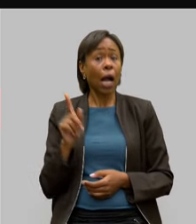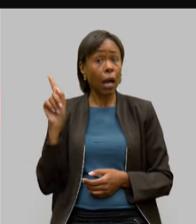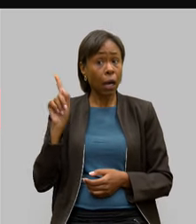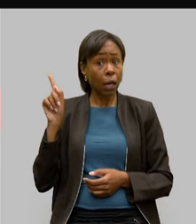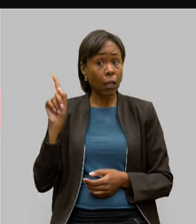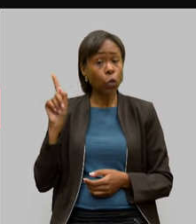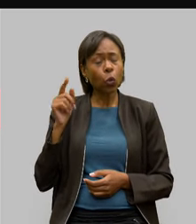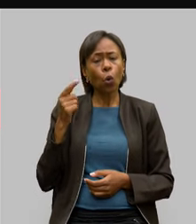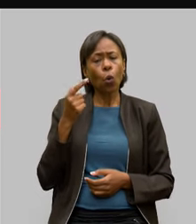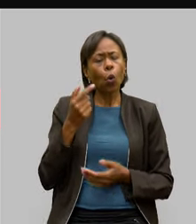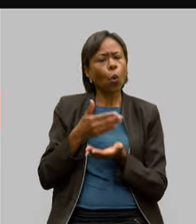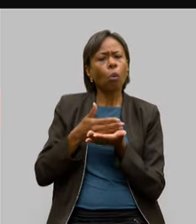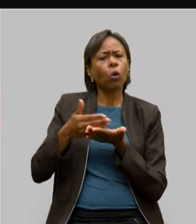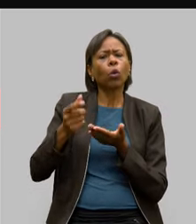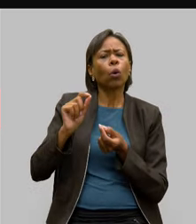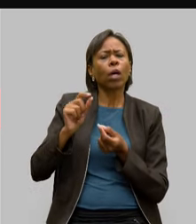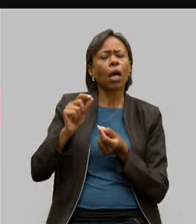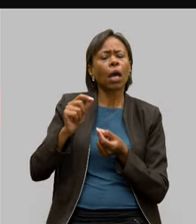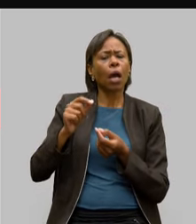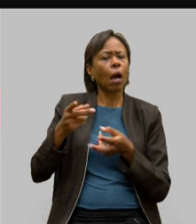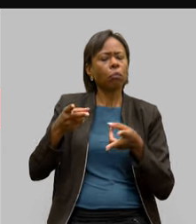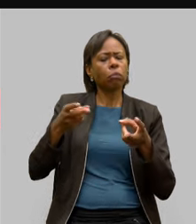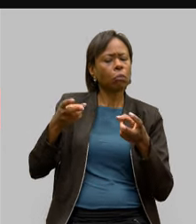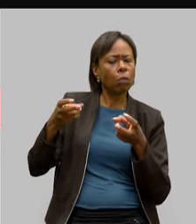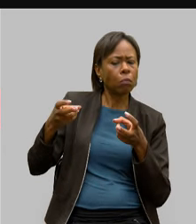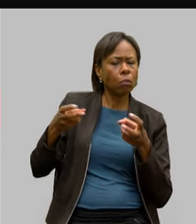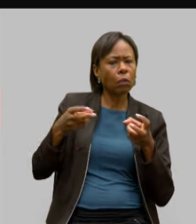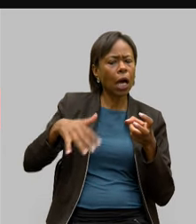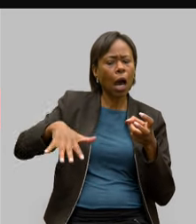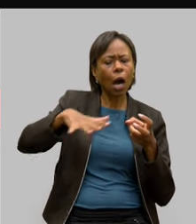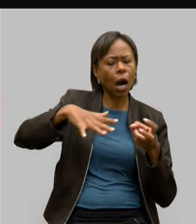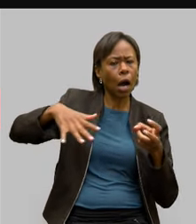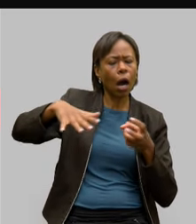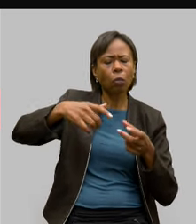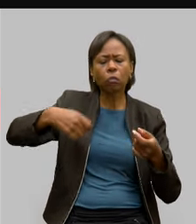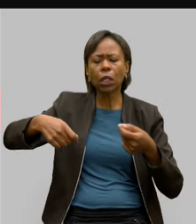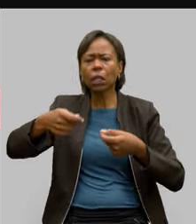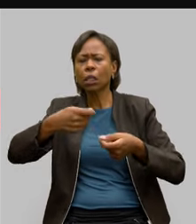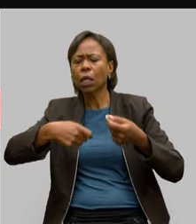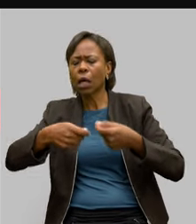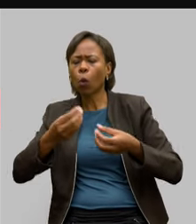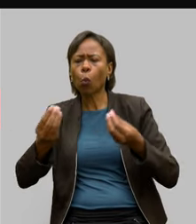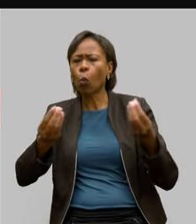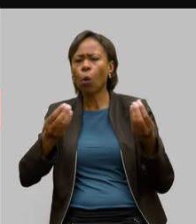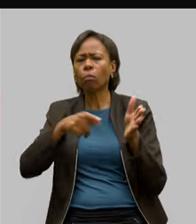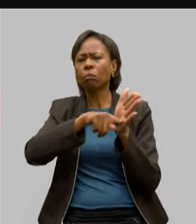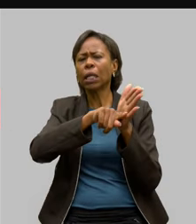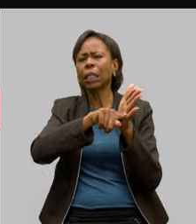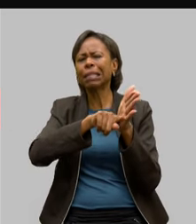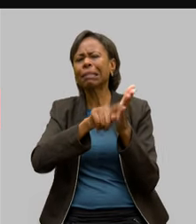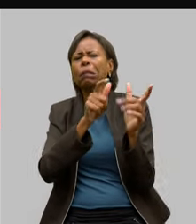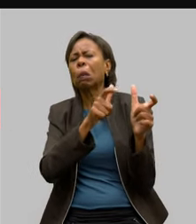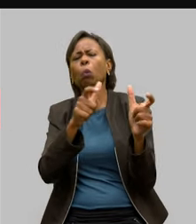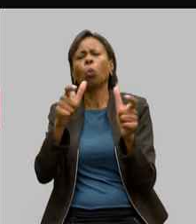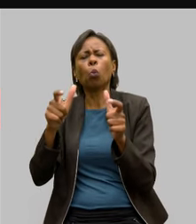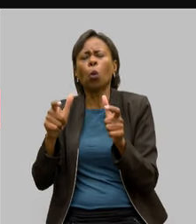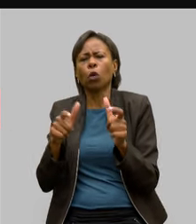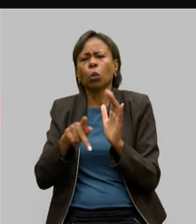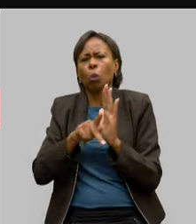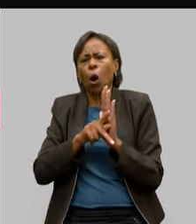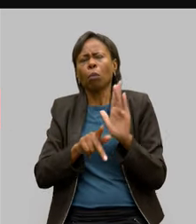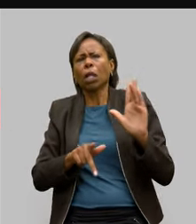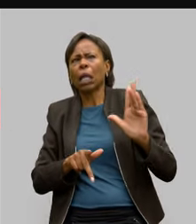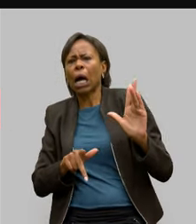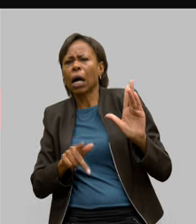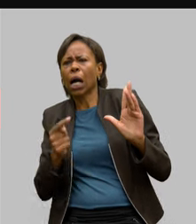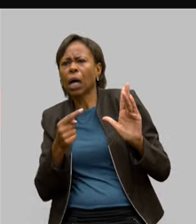tendência do mercado né Para onde vai as pesquisas e canalis né como é que tá essa avaliação